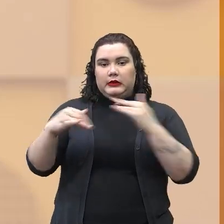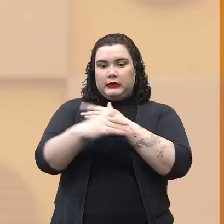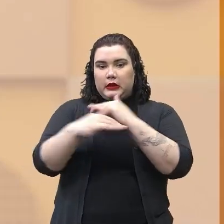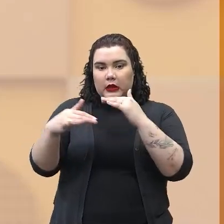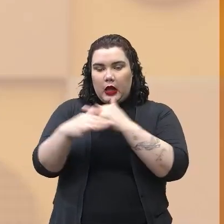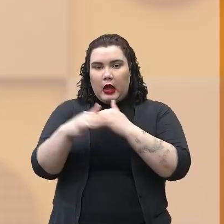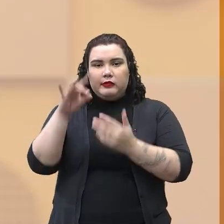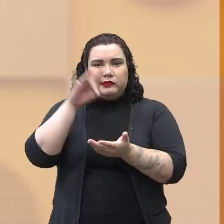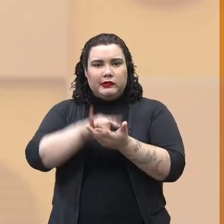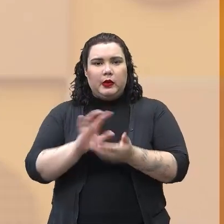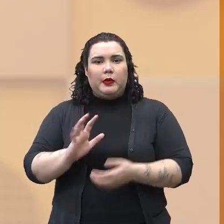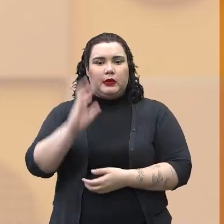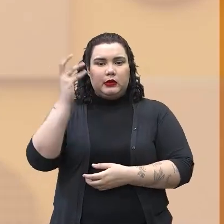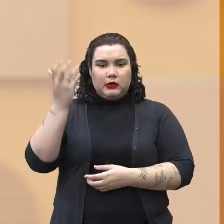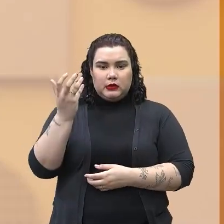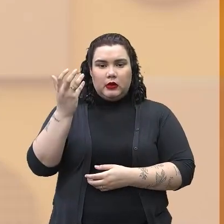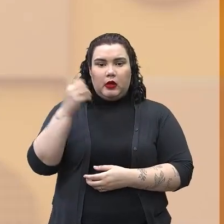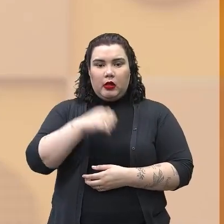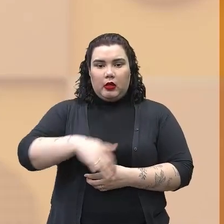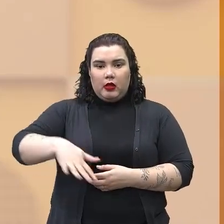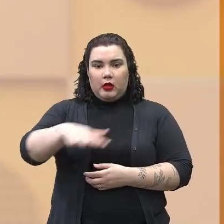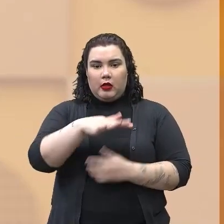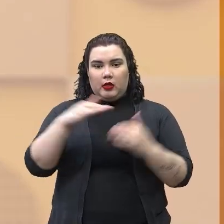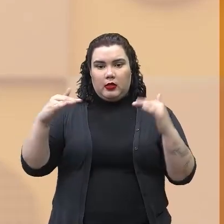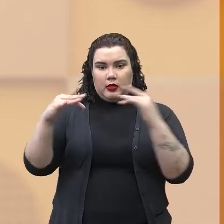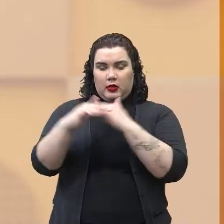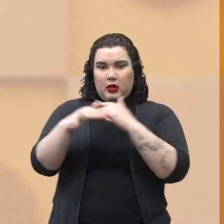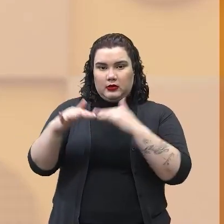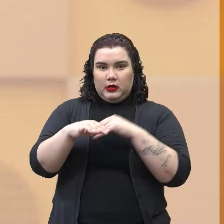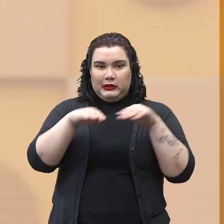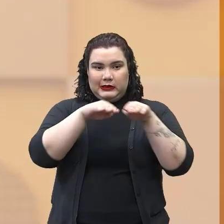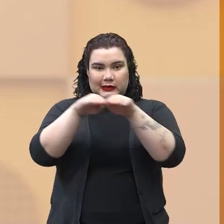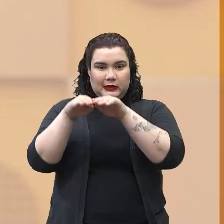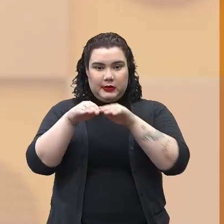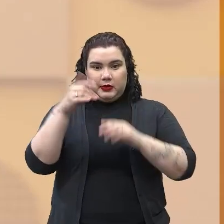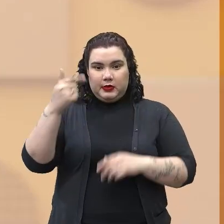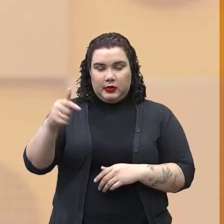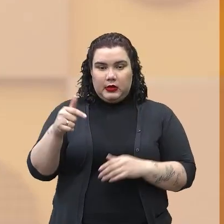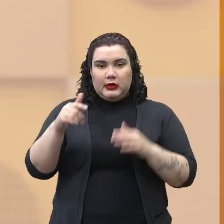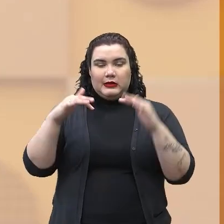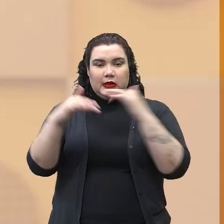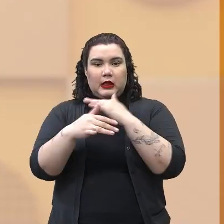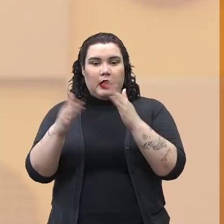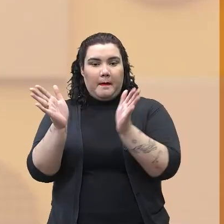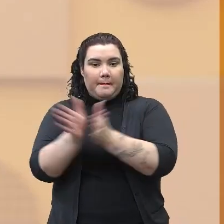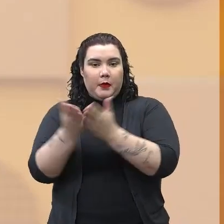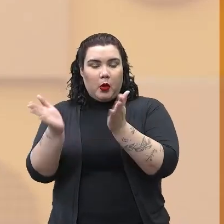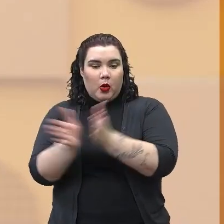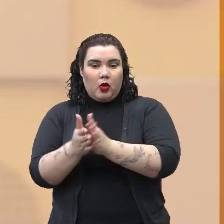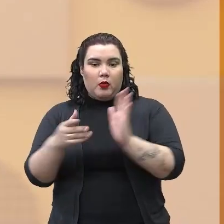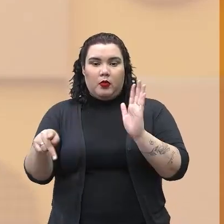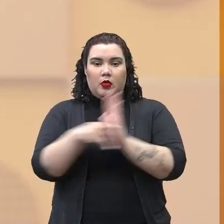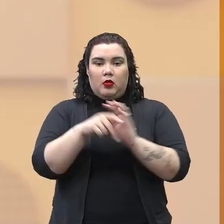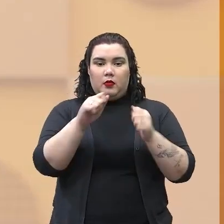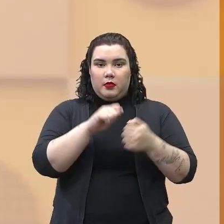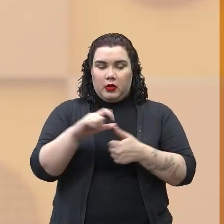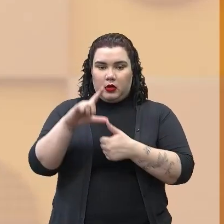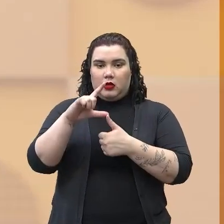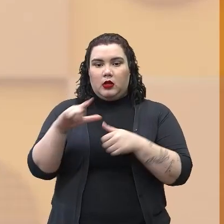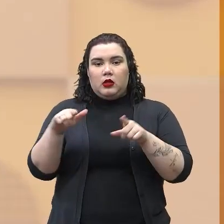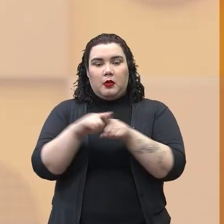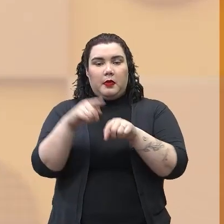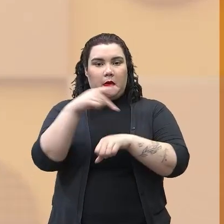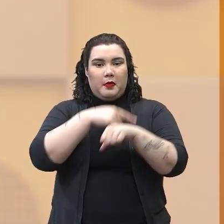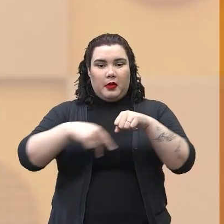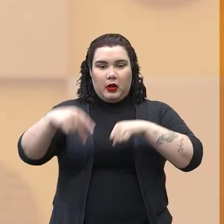realmente aconteceu, nas cidades com muita desigualdade, né, as cidades mais pobres da América Latina, nos países da